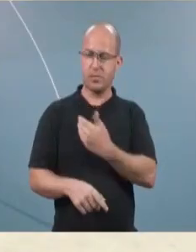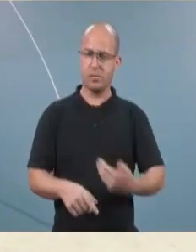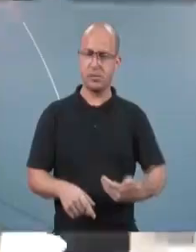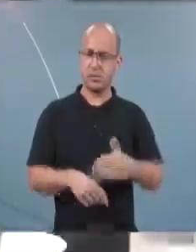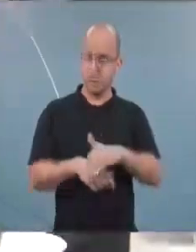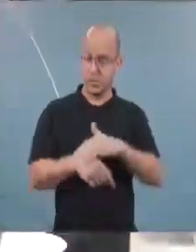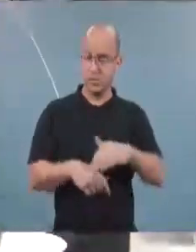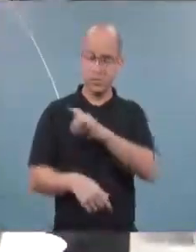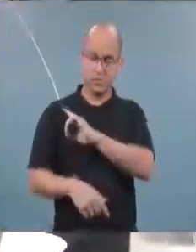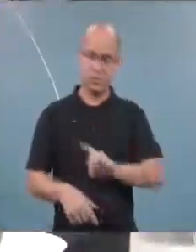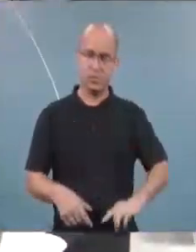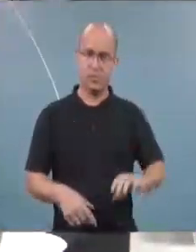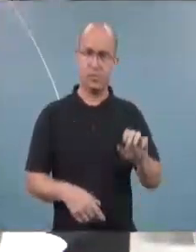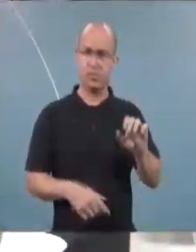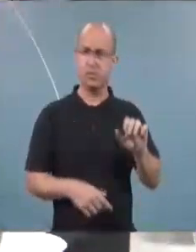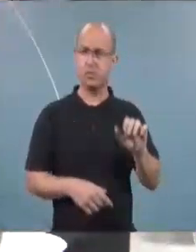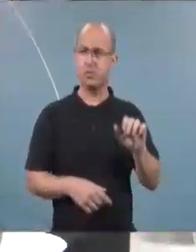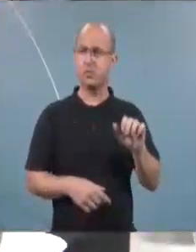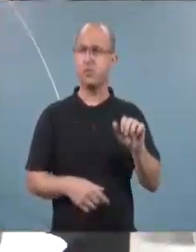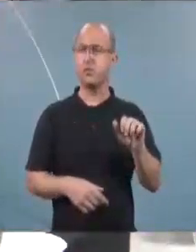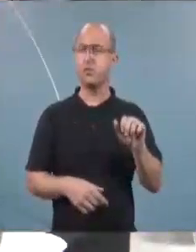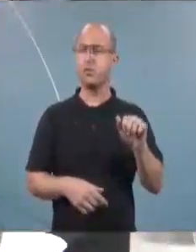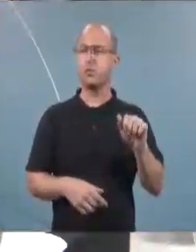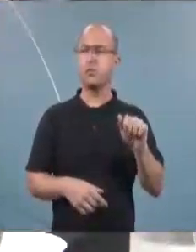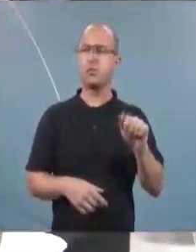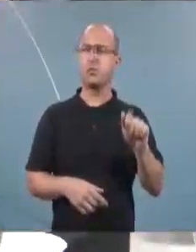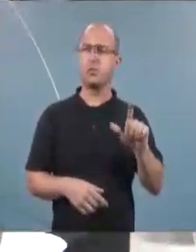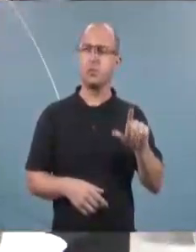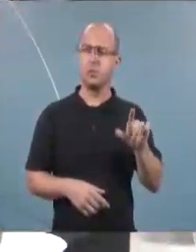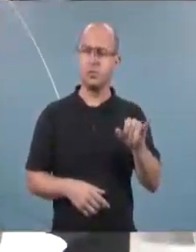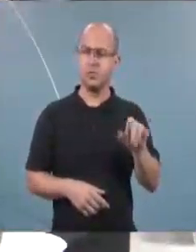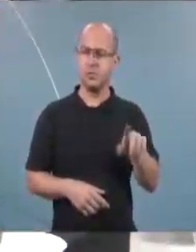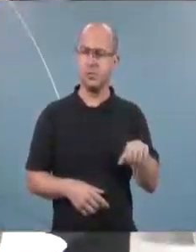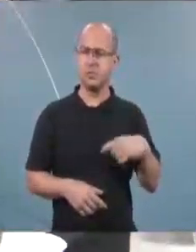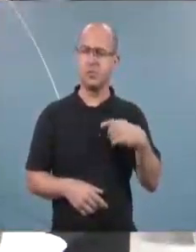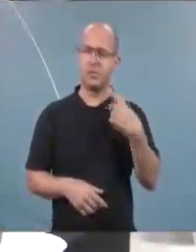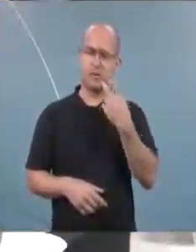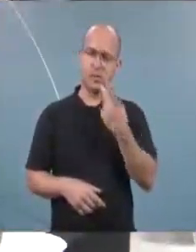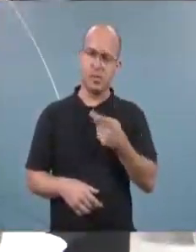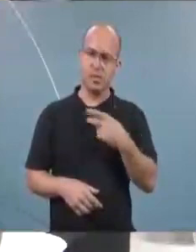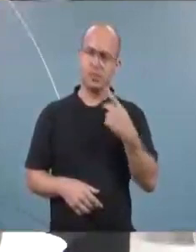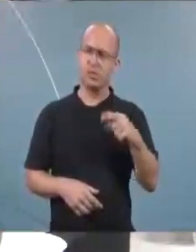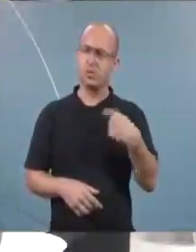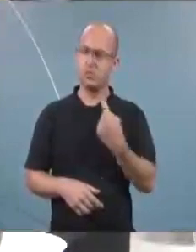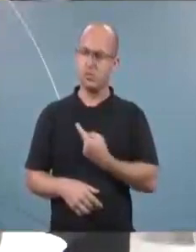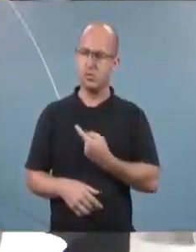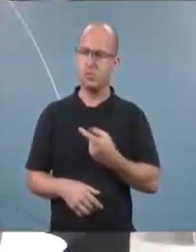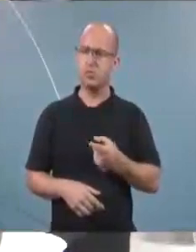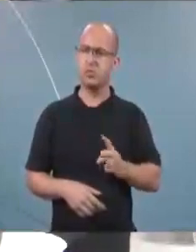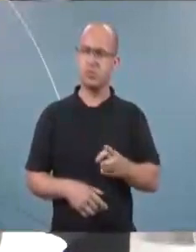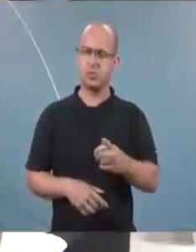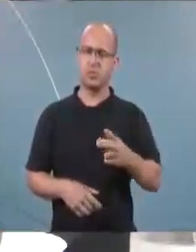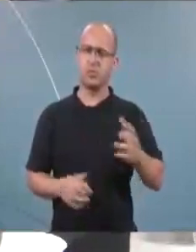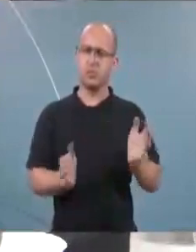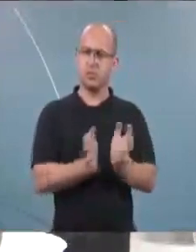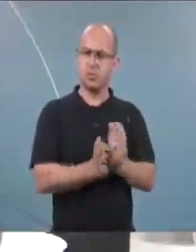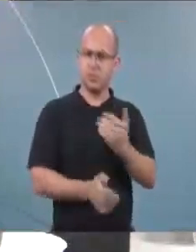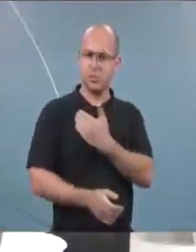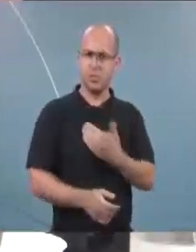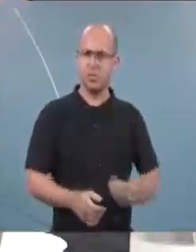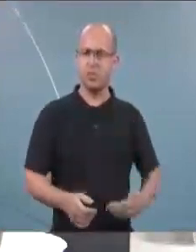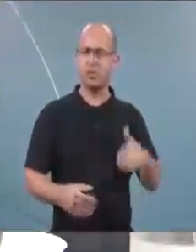Eduardo nós garantiremos quórum sem nenhum problema a bancada do governo para votar tudo que tiver aqui cada um vota como